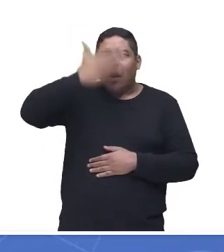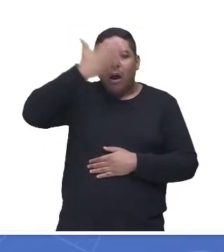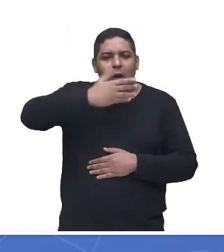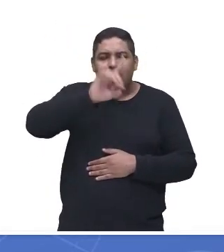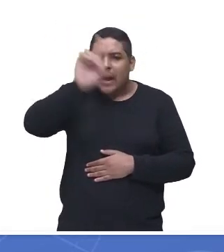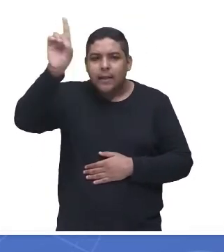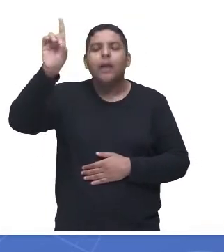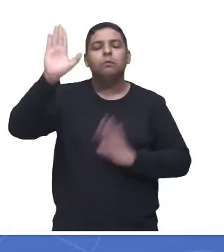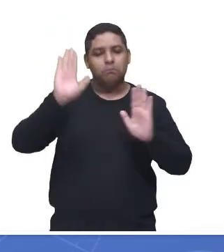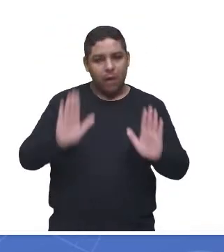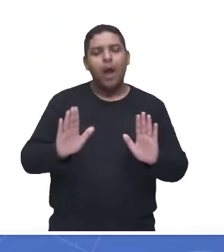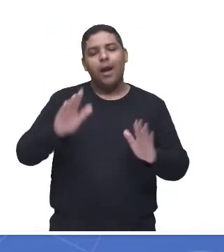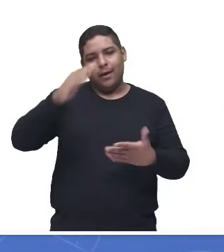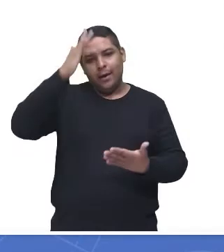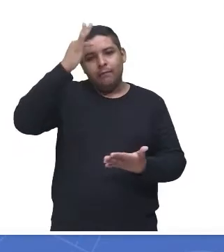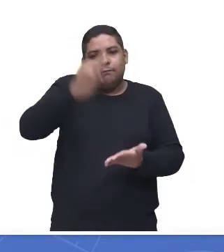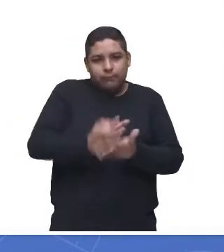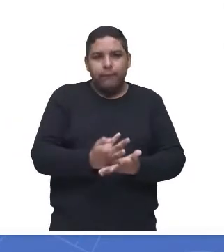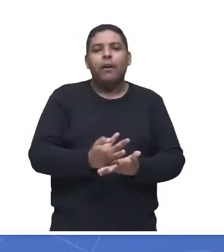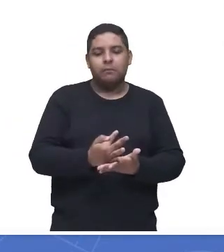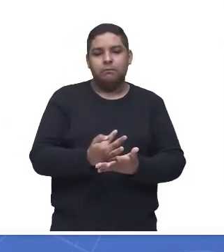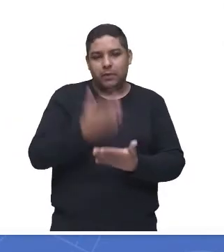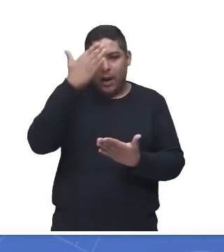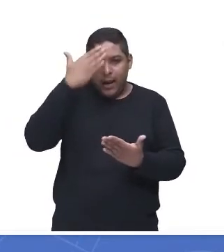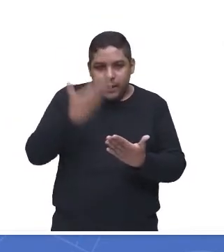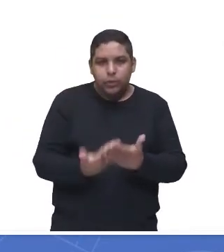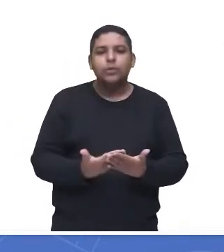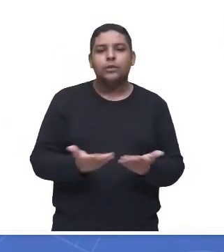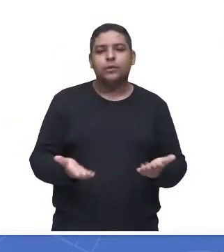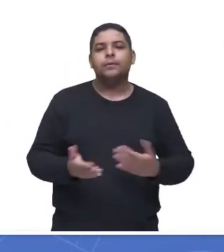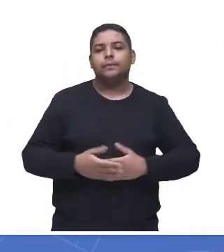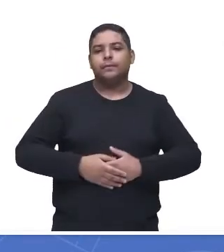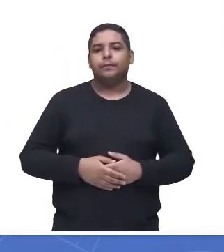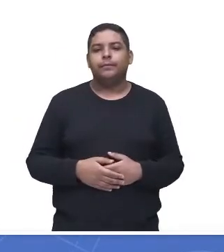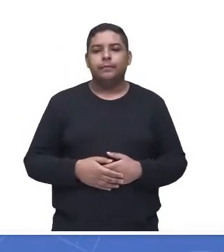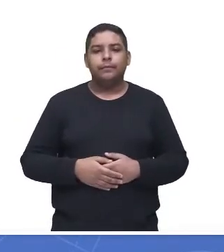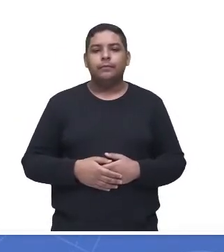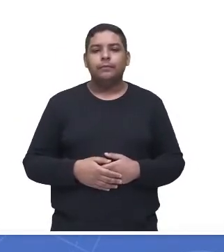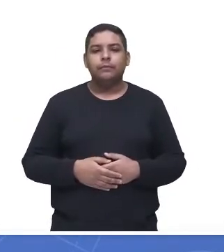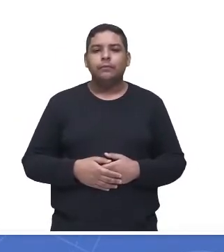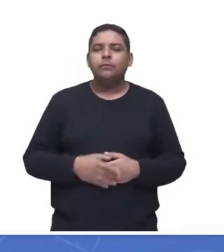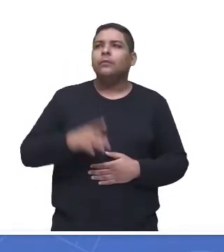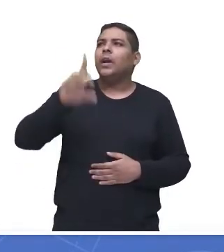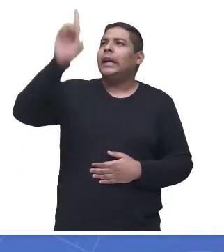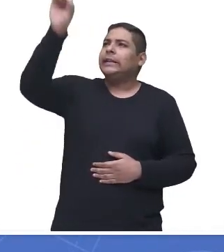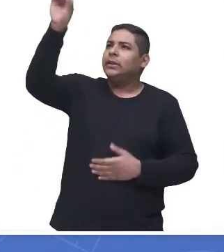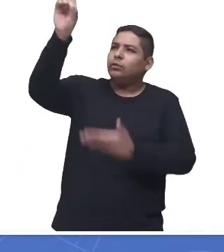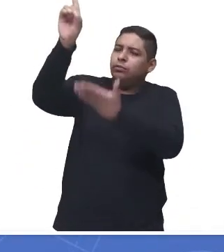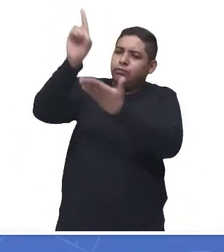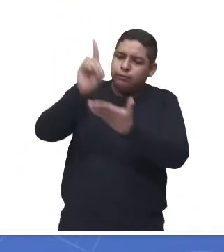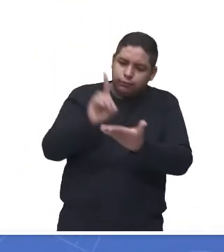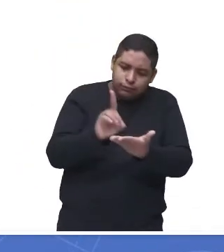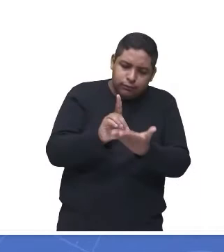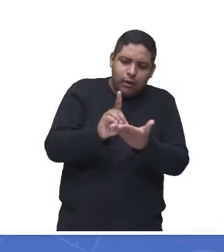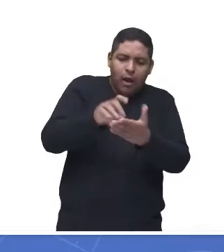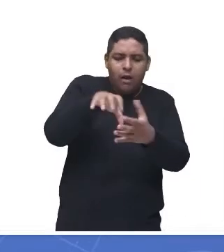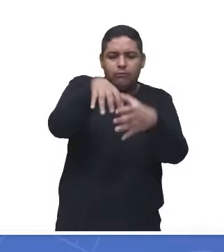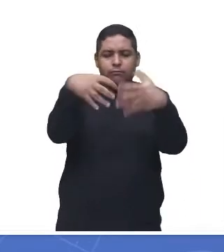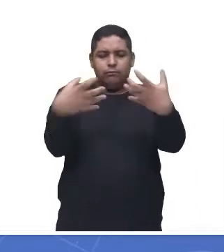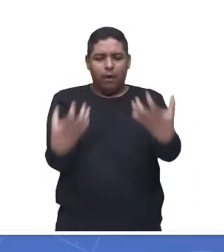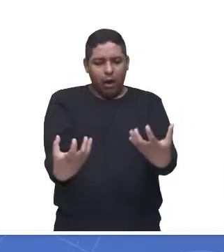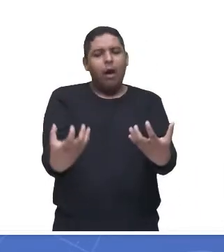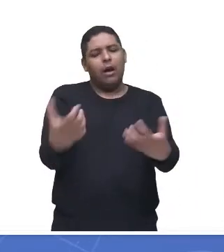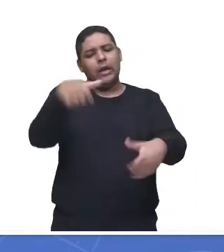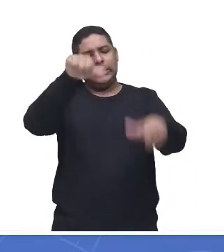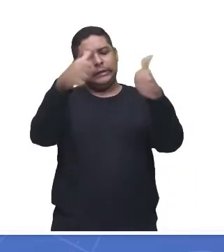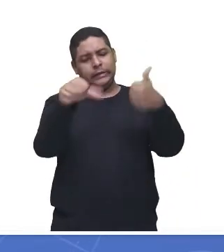fé, é um conhecimento religioso. O cientista não pode pegar Deus e levar para um laboratório e partir Deus para analisar.